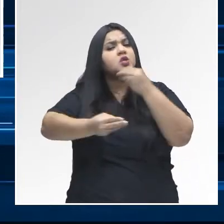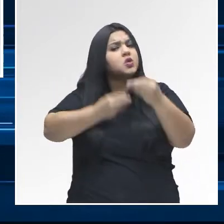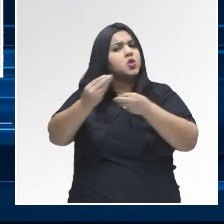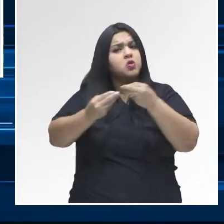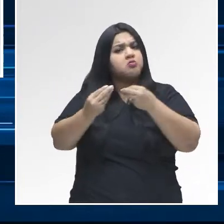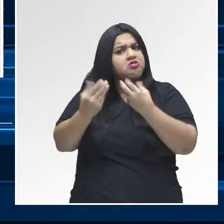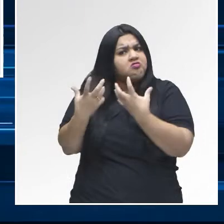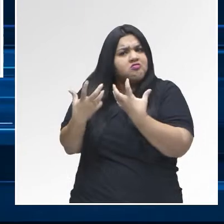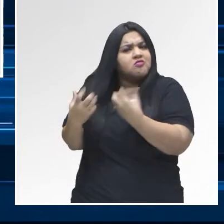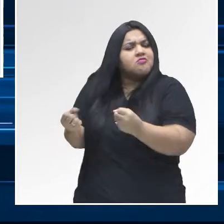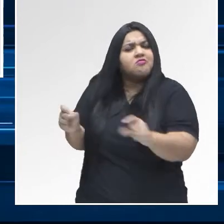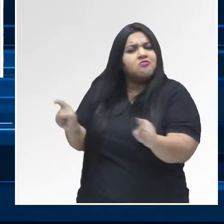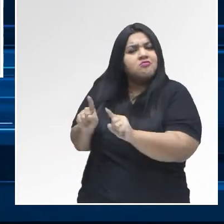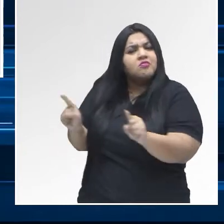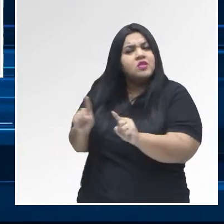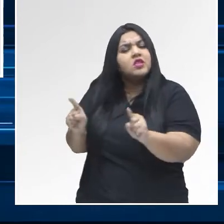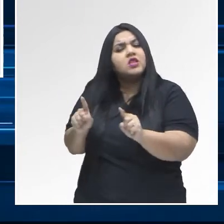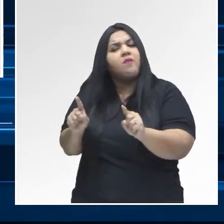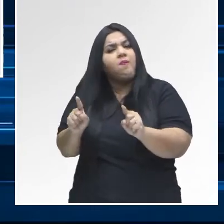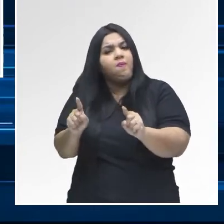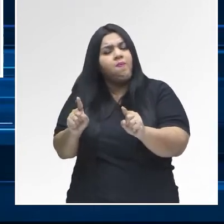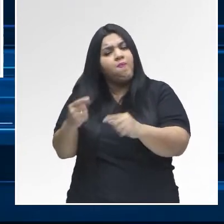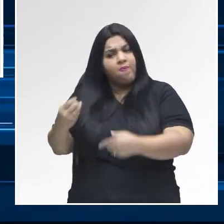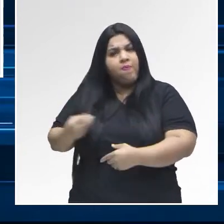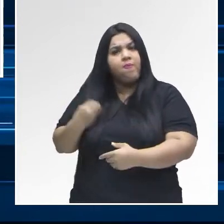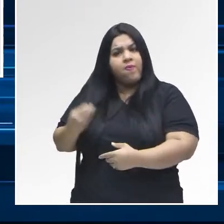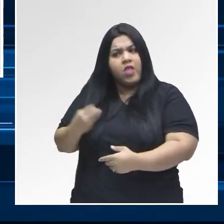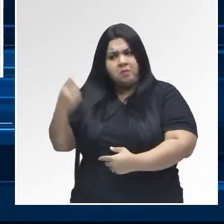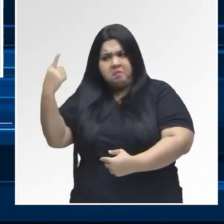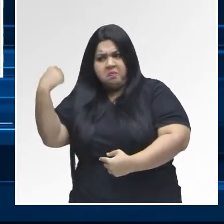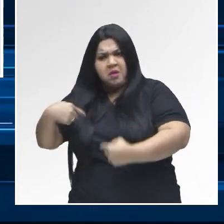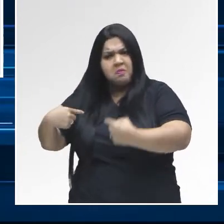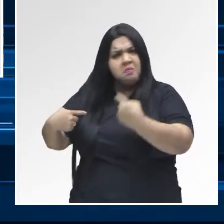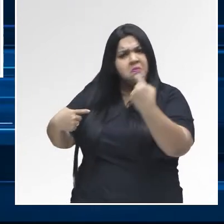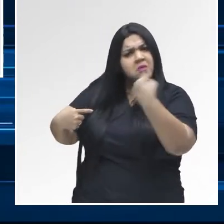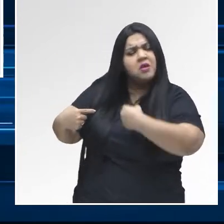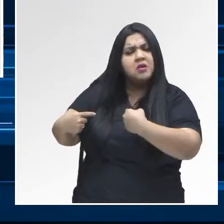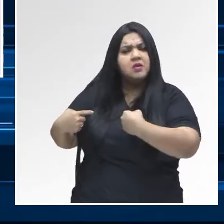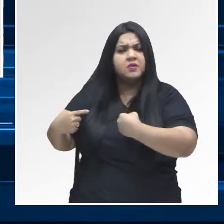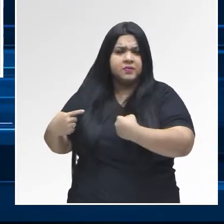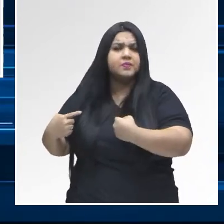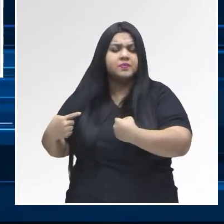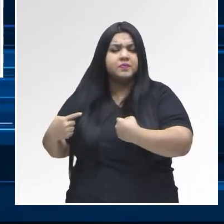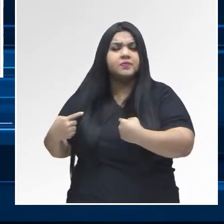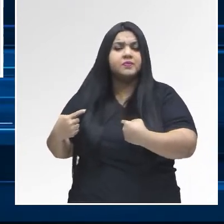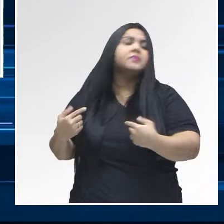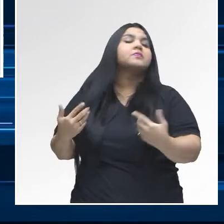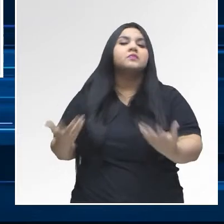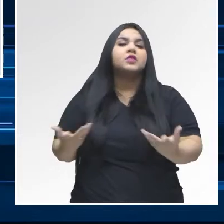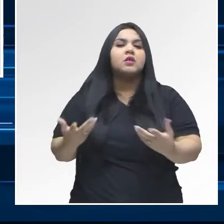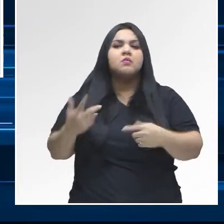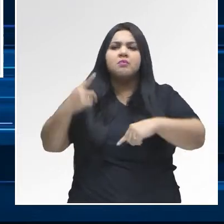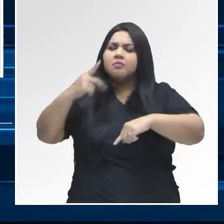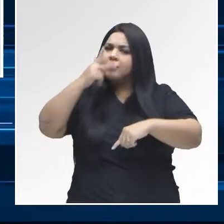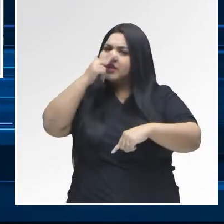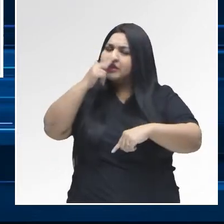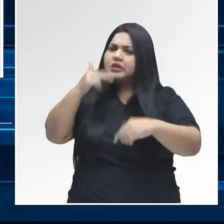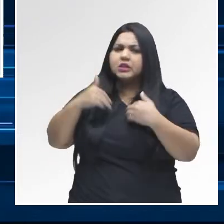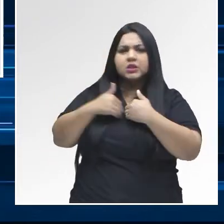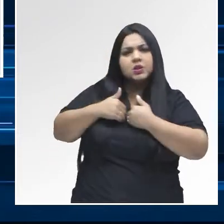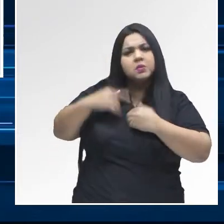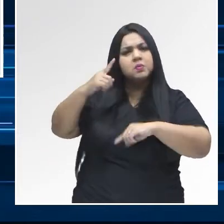submeter, tá, à vida que os seus donos, como eles eram tratados, eram tratados como objetos, então eles